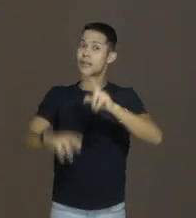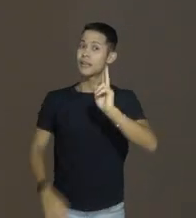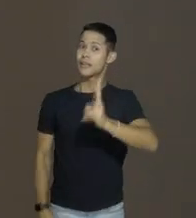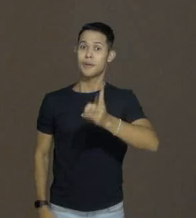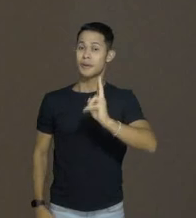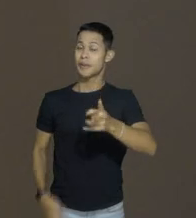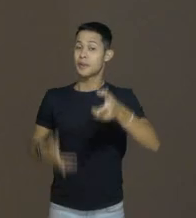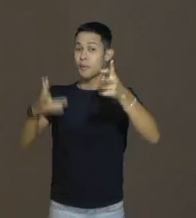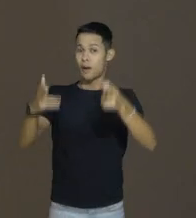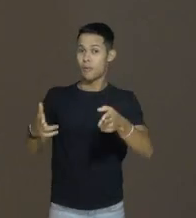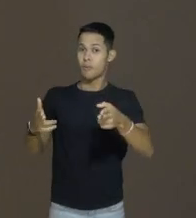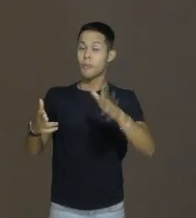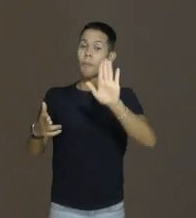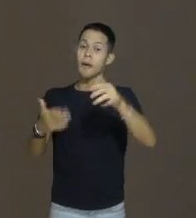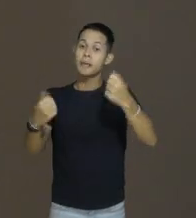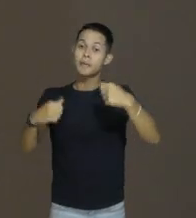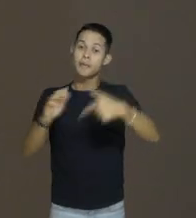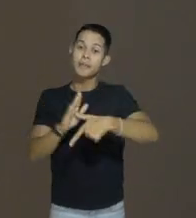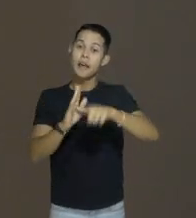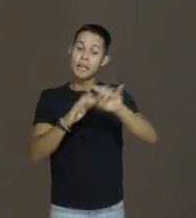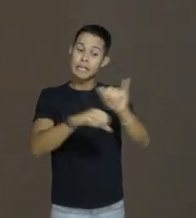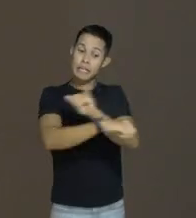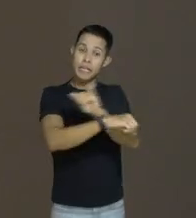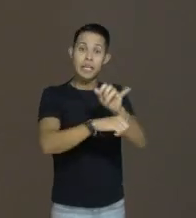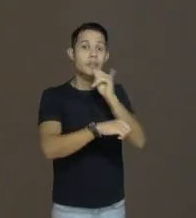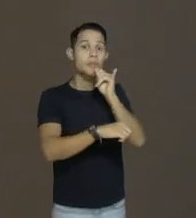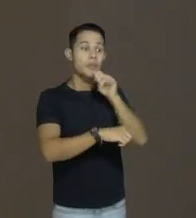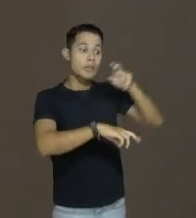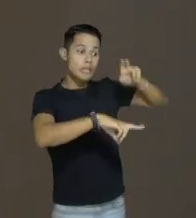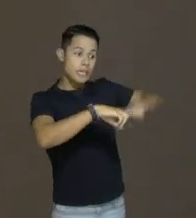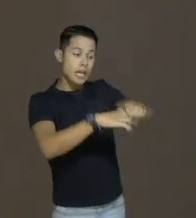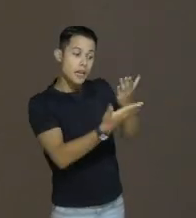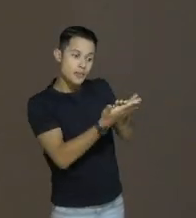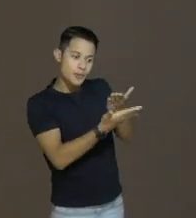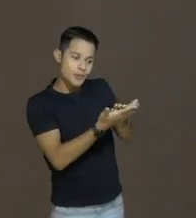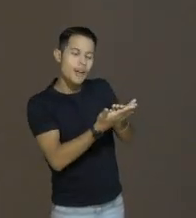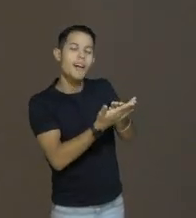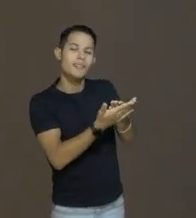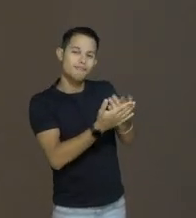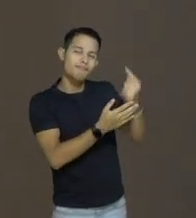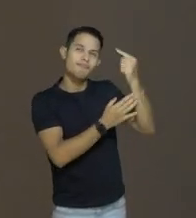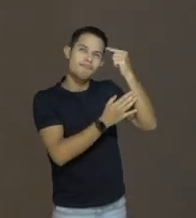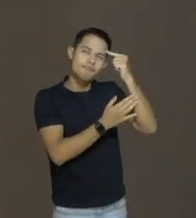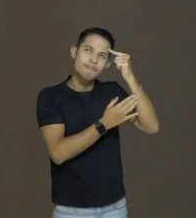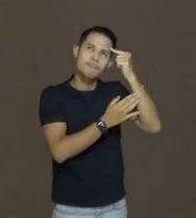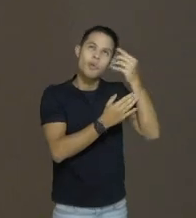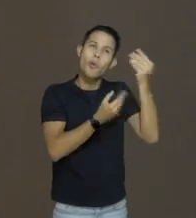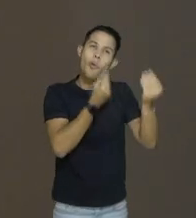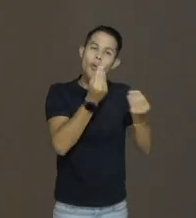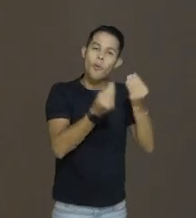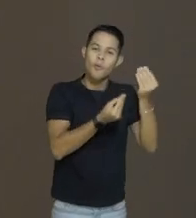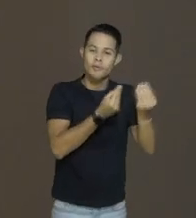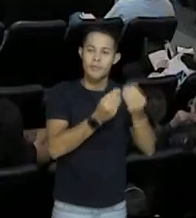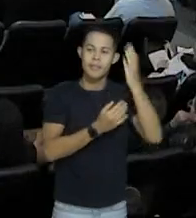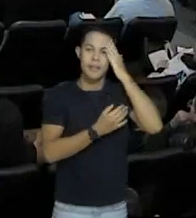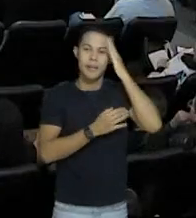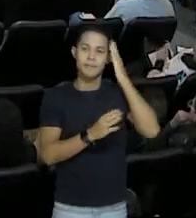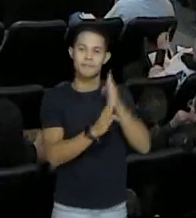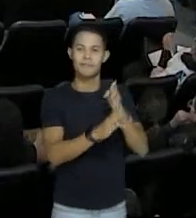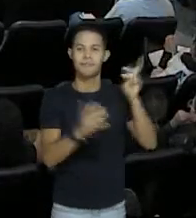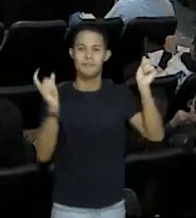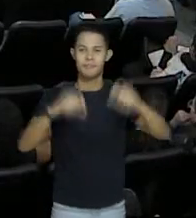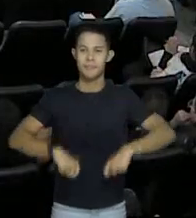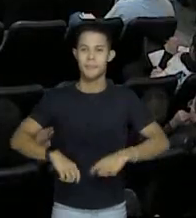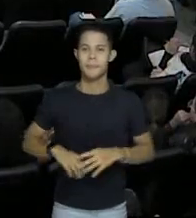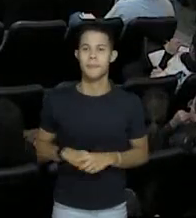continuar igual, porque ele tem, ele toma um remédio para criar uma rotina, para sentar, para estudar, para, né? Então,